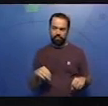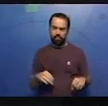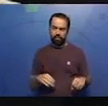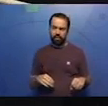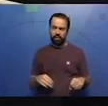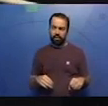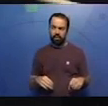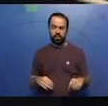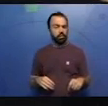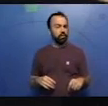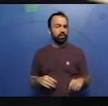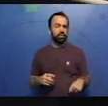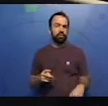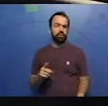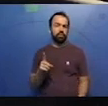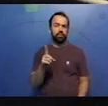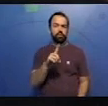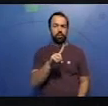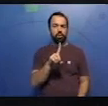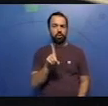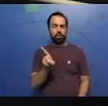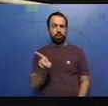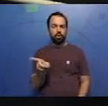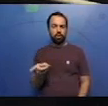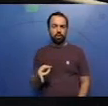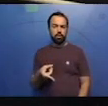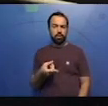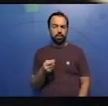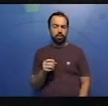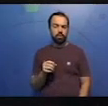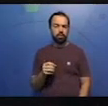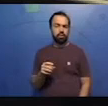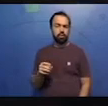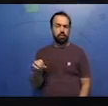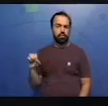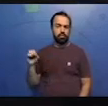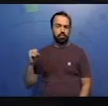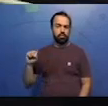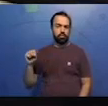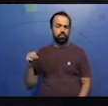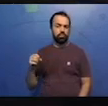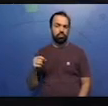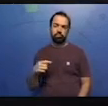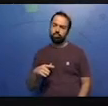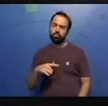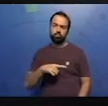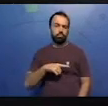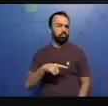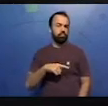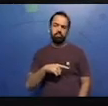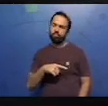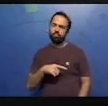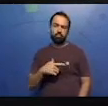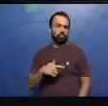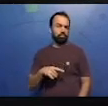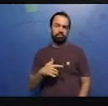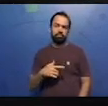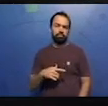apareceu o ponteiro dos segundos, mas existem relógios nesse formato.